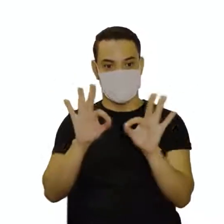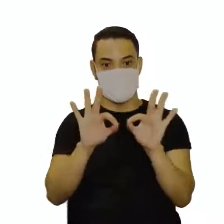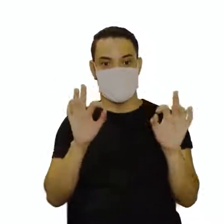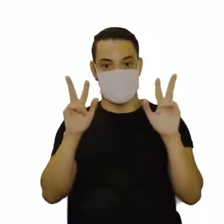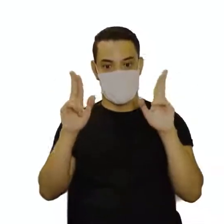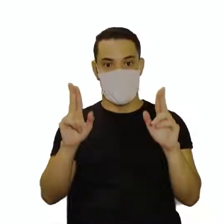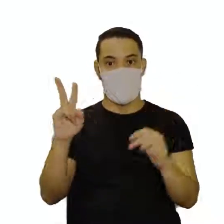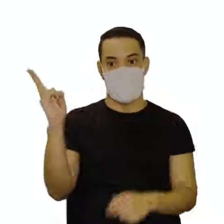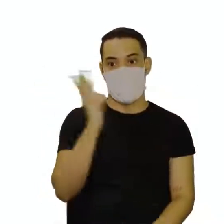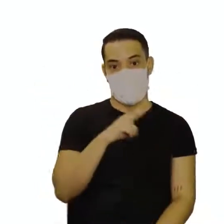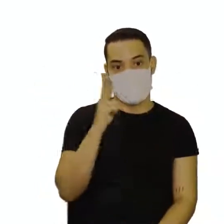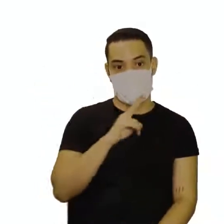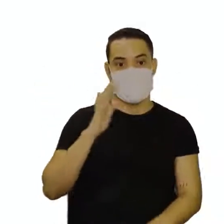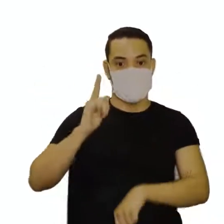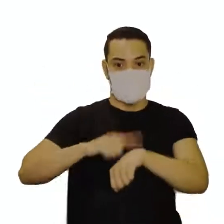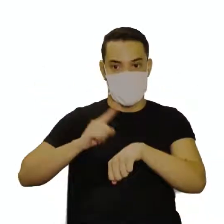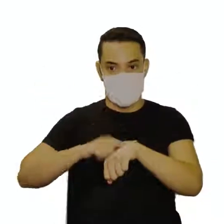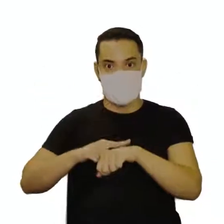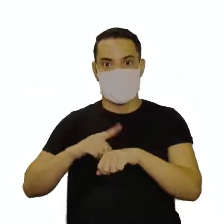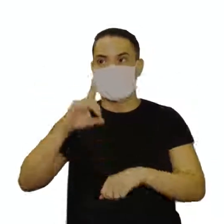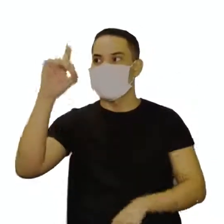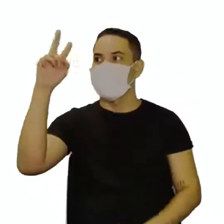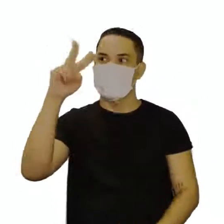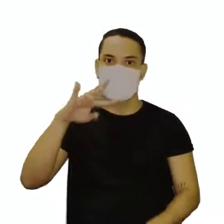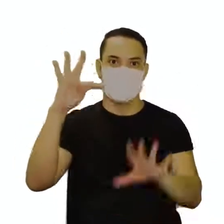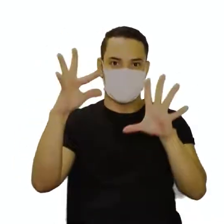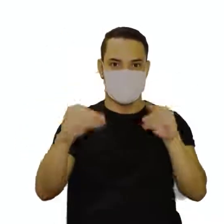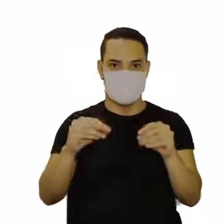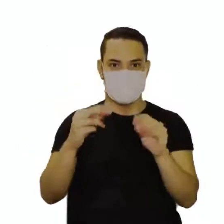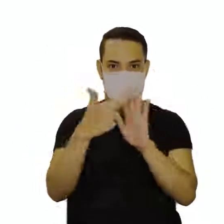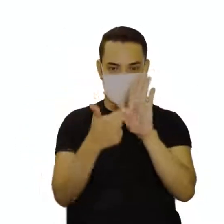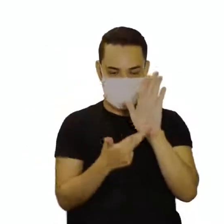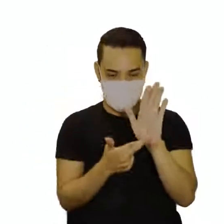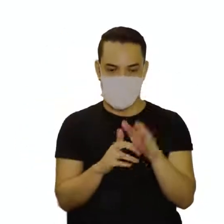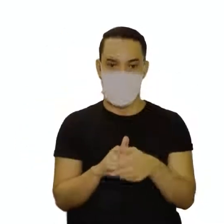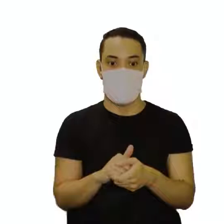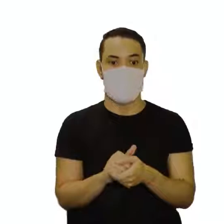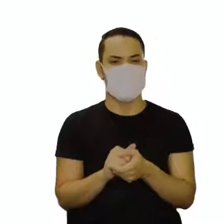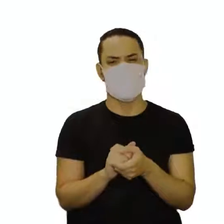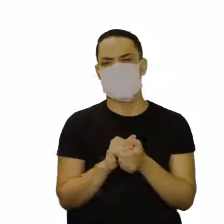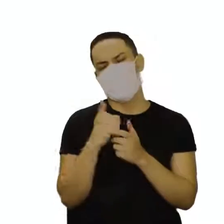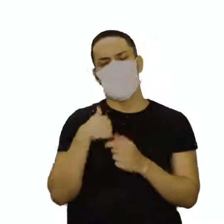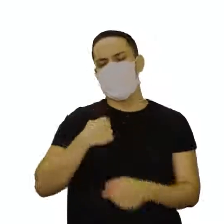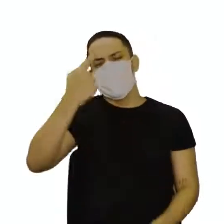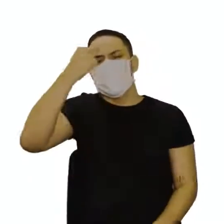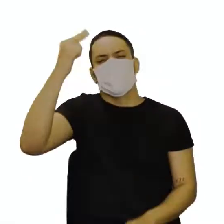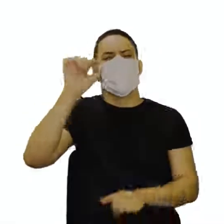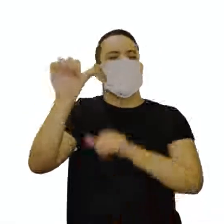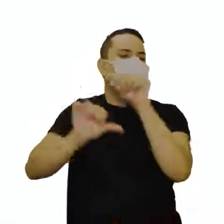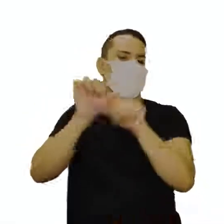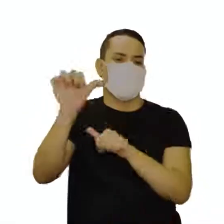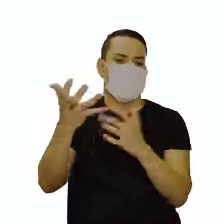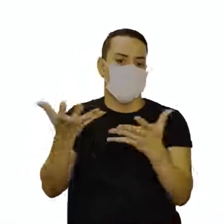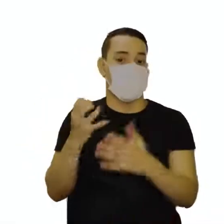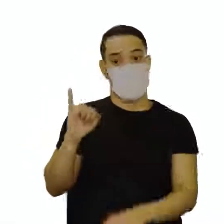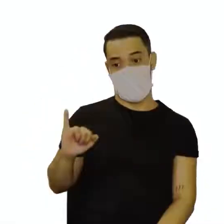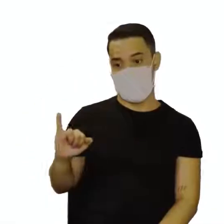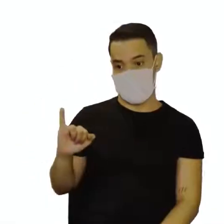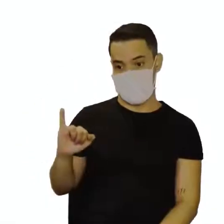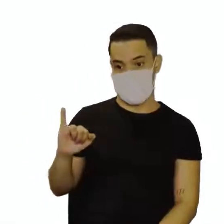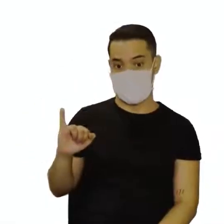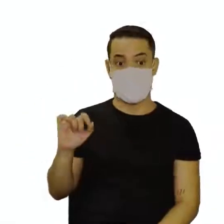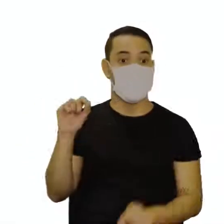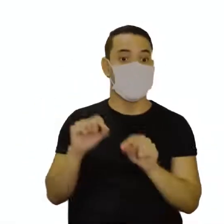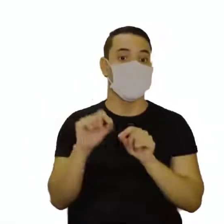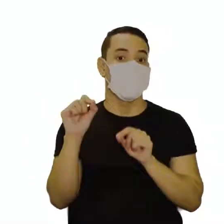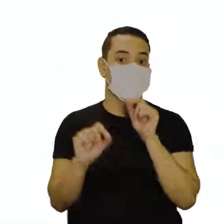tempo. Do mesmo jeito eu consigo arrumar. Só que agora não. Agora eu quero a corrente elétrica. Quando eu quero a corrente elétrica, o que